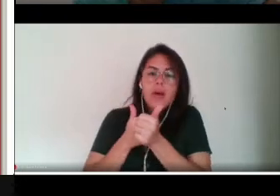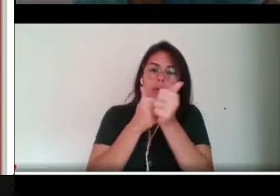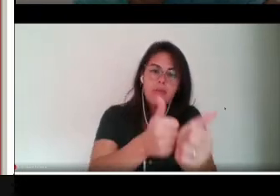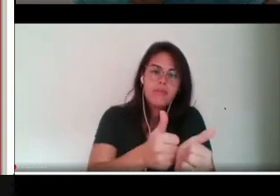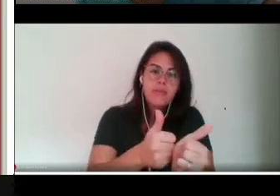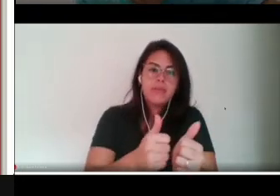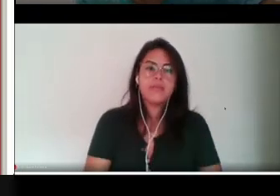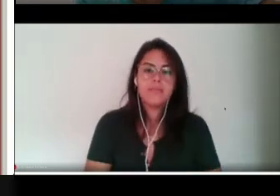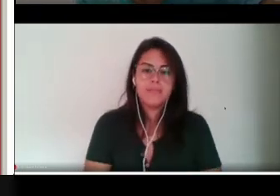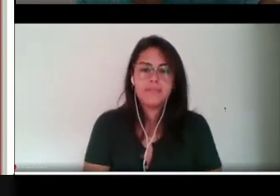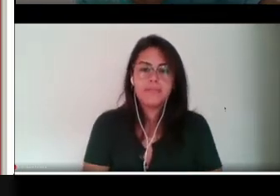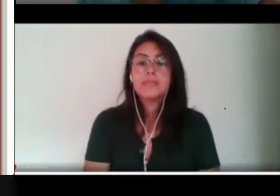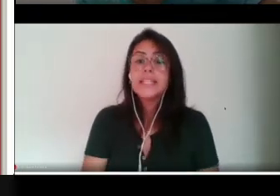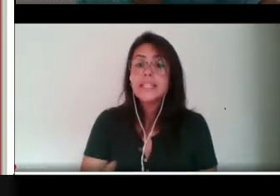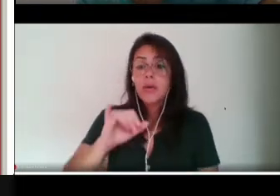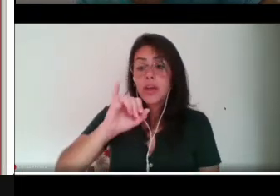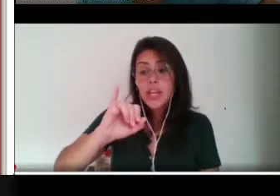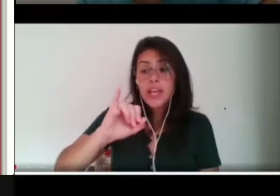Então, I, VEC, J.